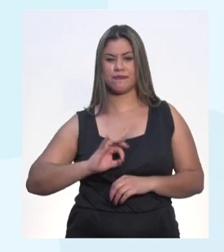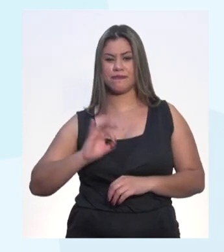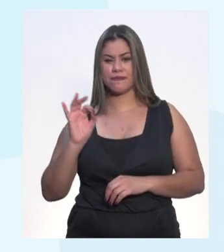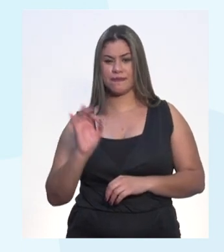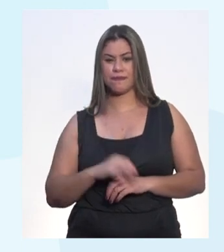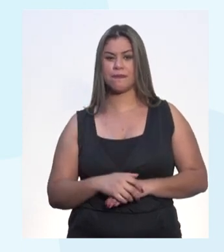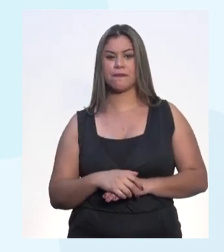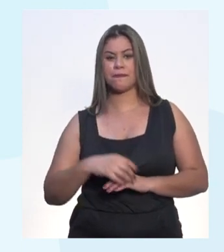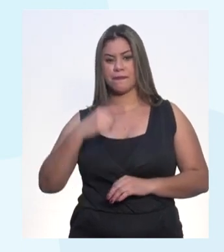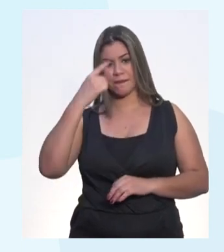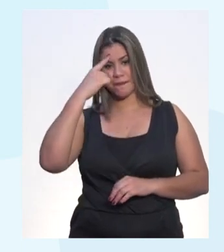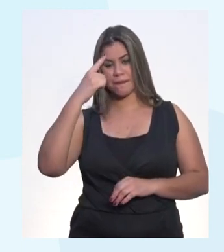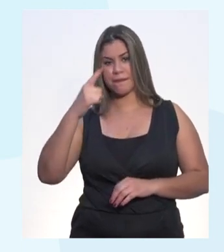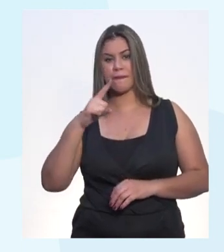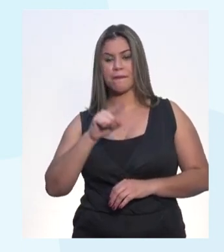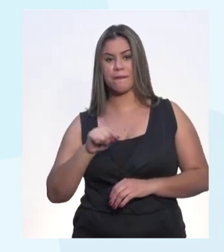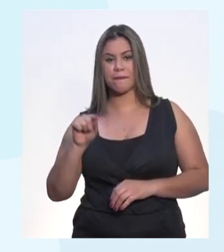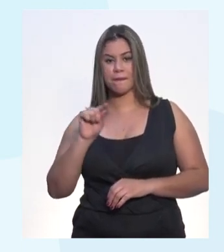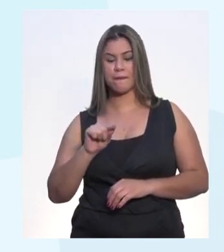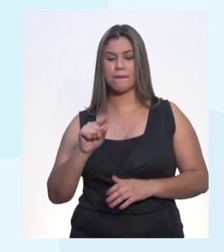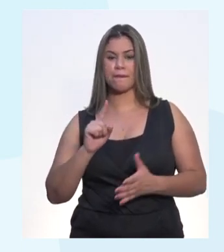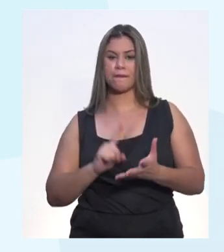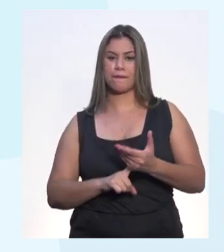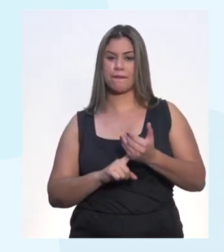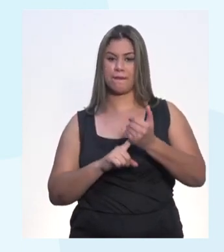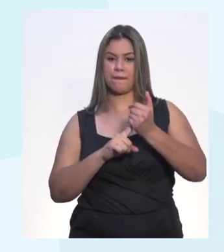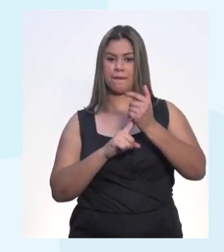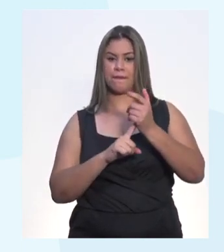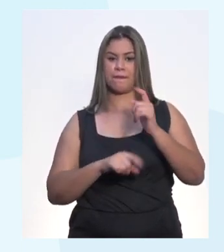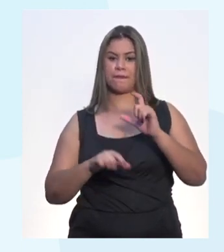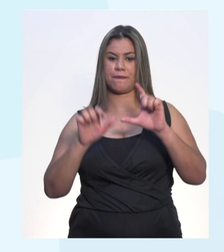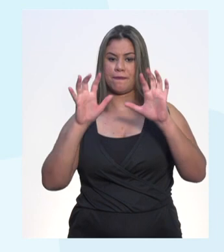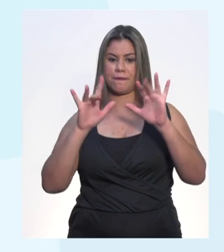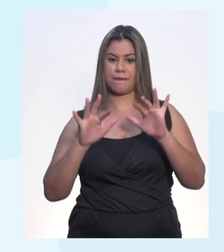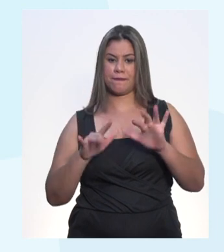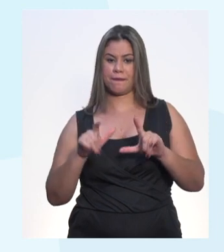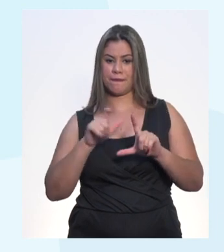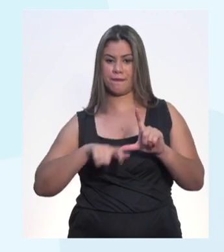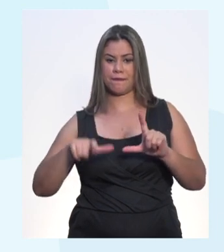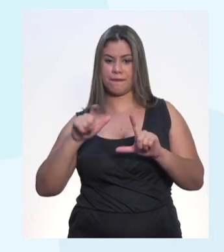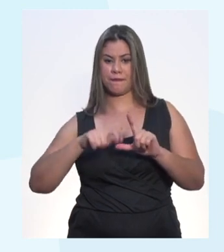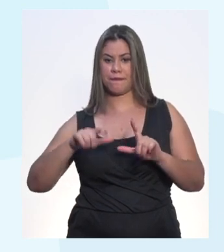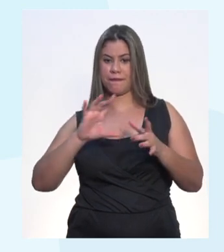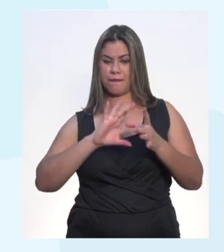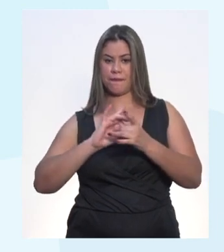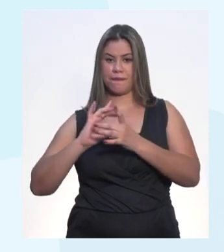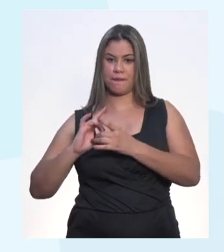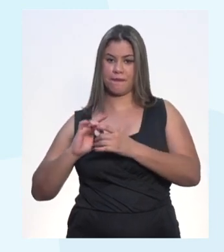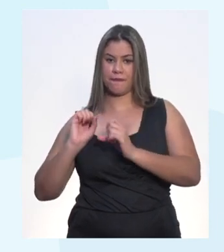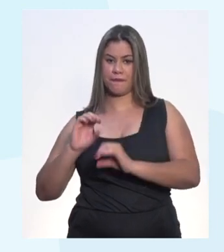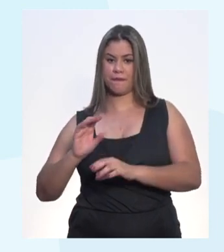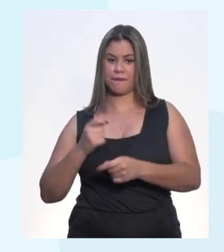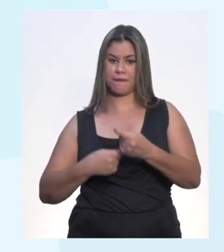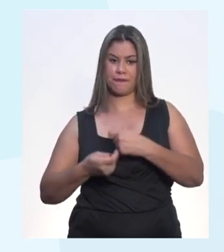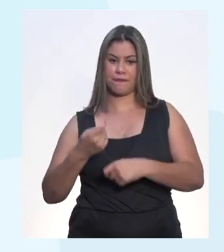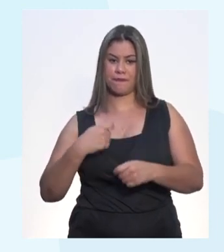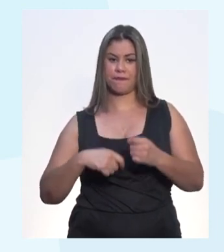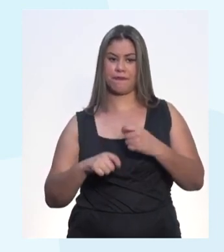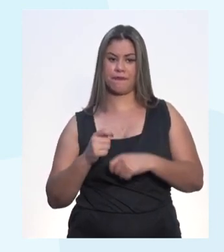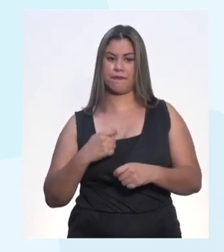preferencialmente com o uso de tecnologias digitais no contexto da educação financeira. Objeto de